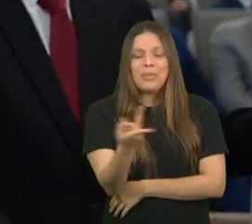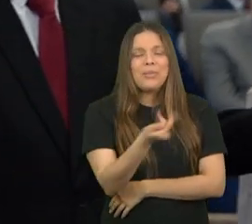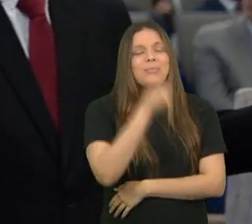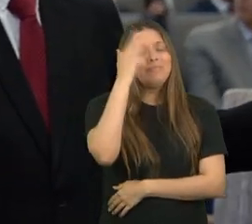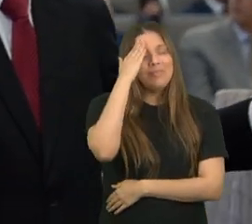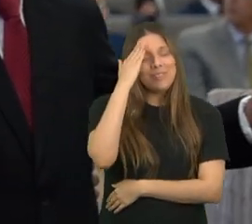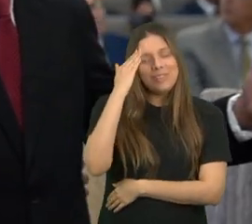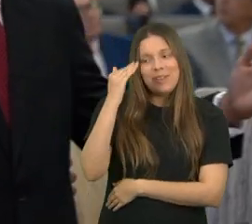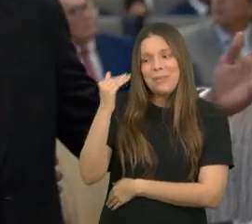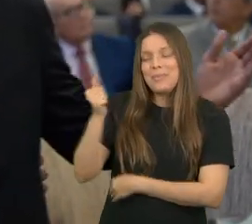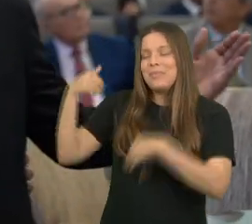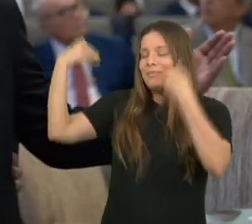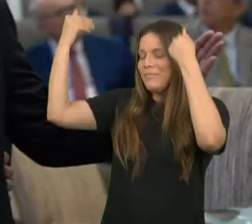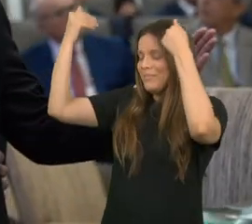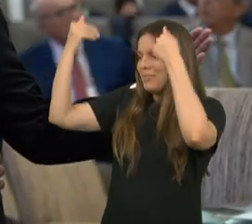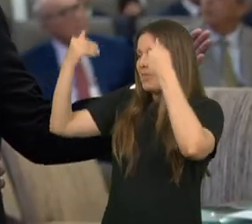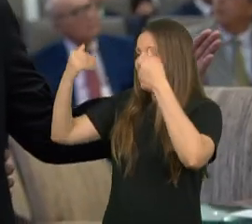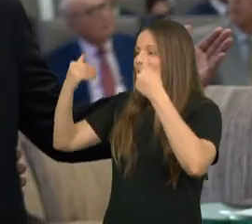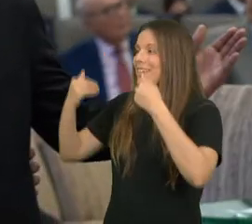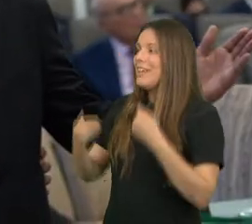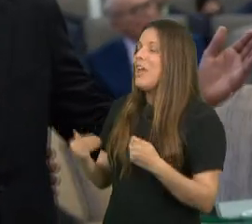todo lo sabes de mí.